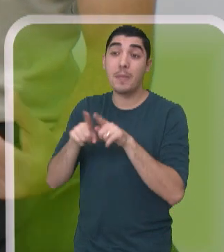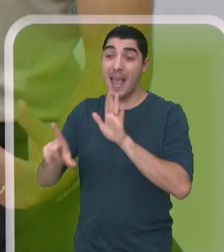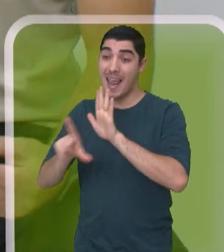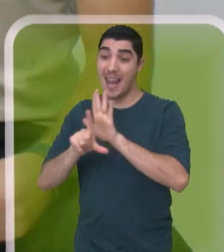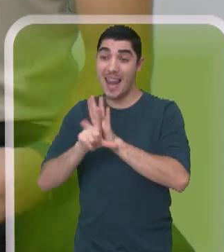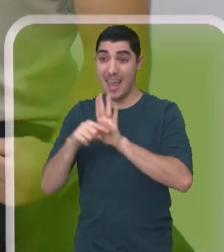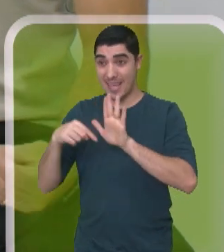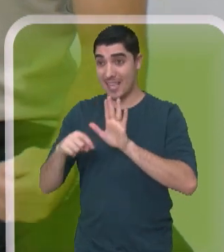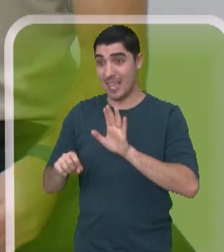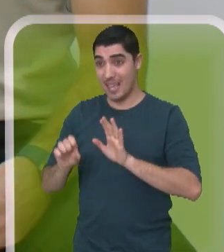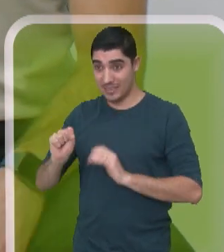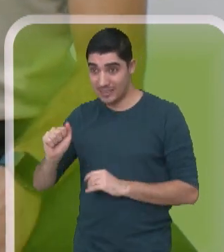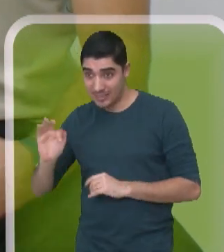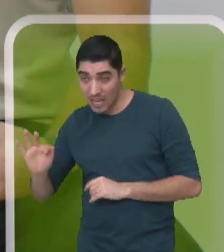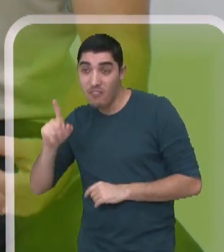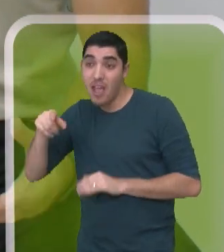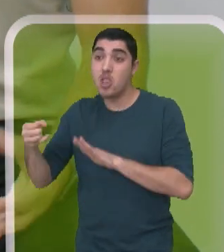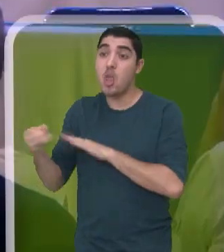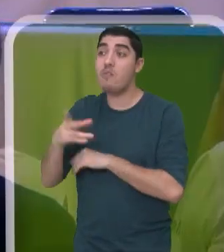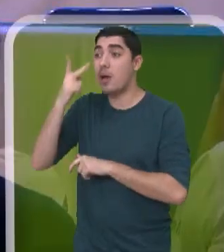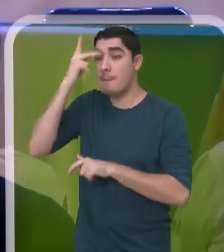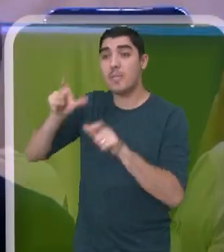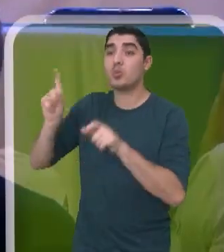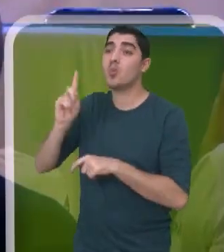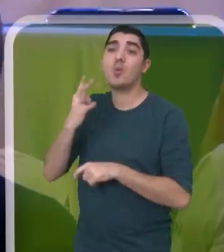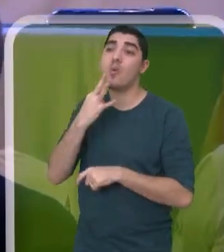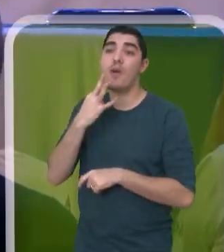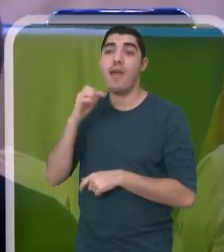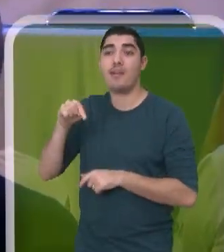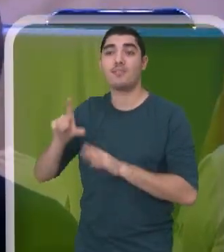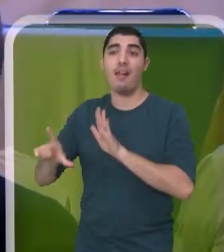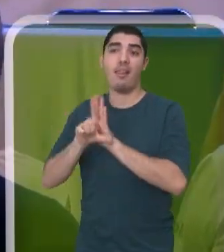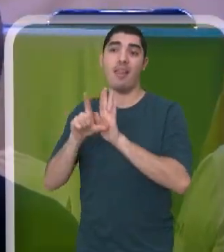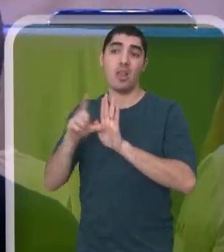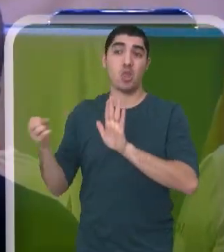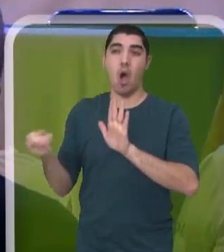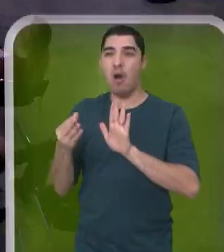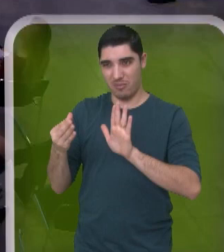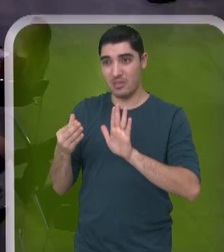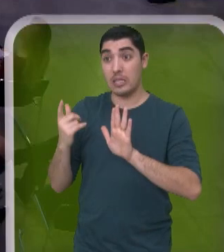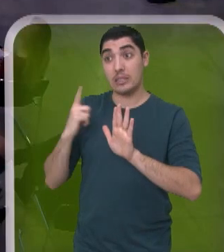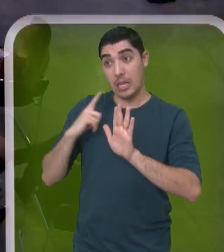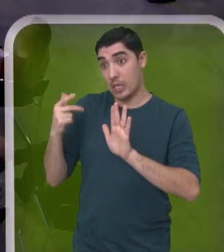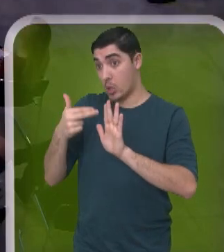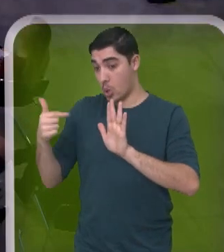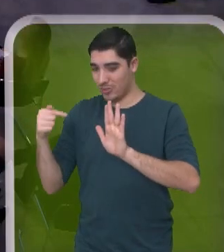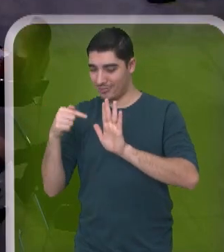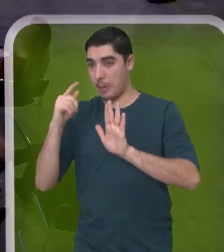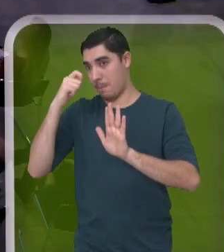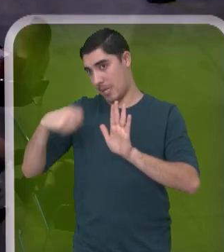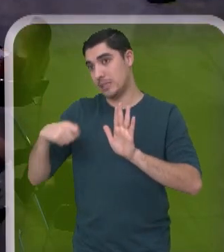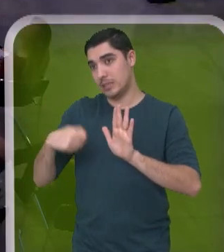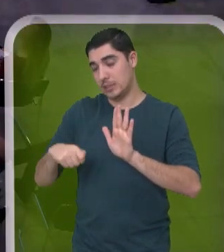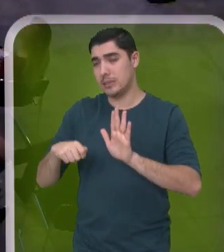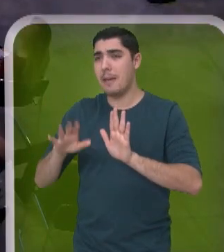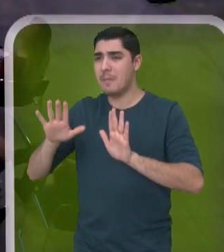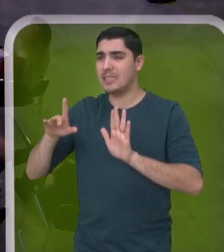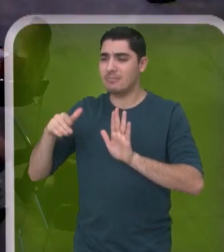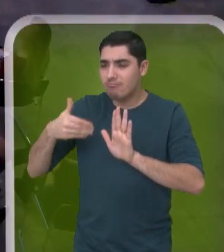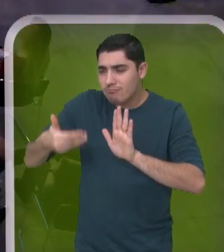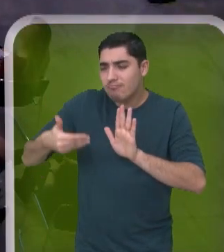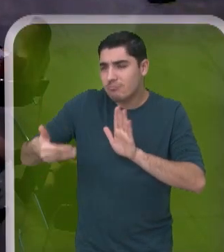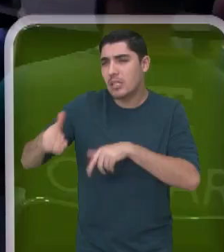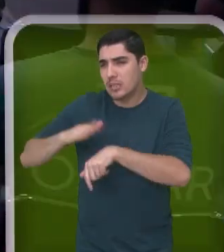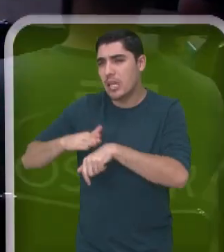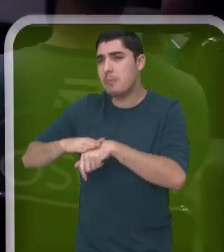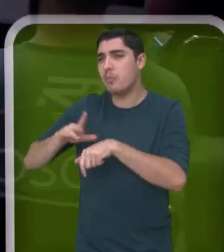não entende o que é a sociedade anônima do futebol, né? A transparência que ela exige, mas isso com o tempo vai ficar mais